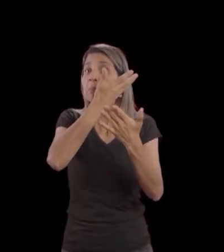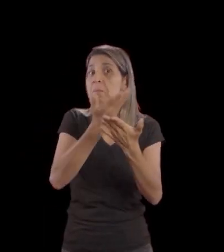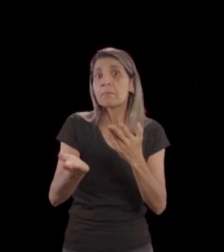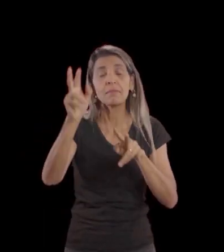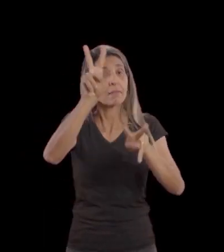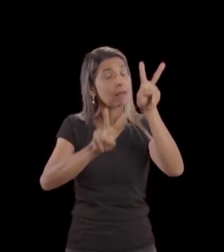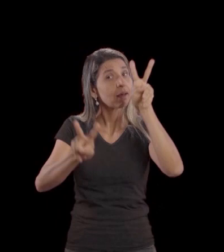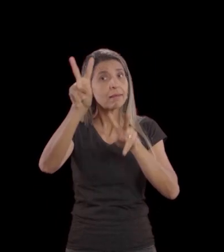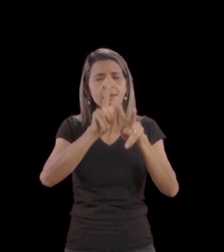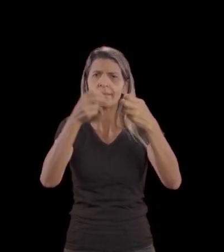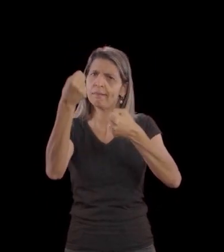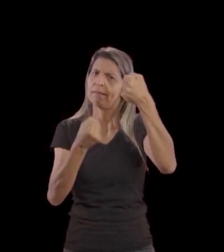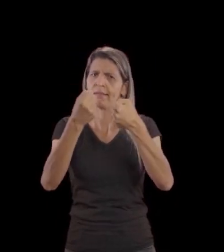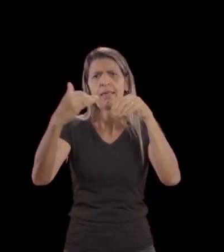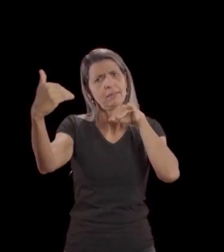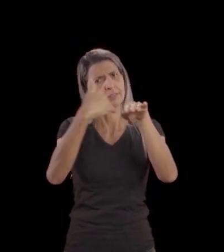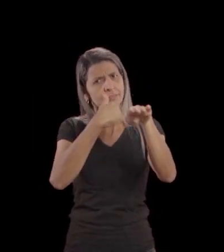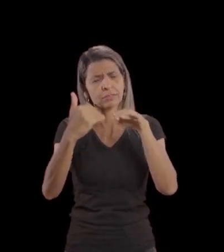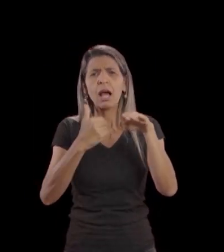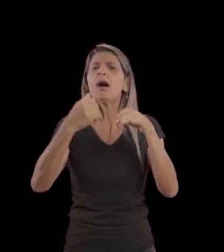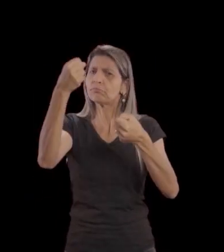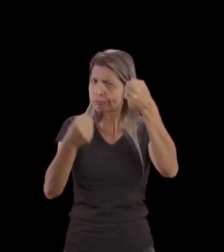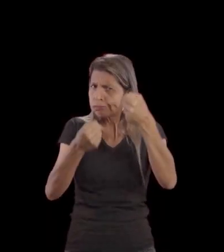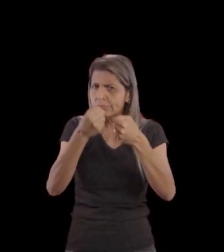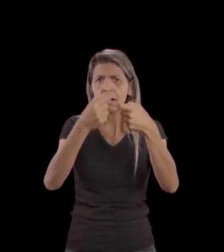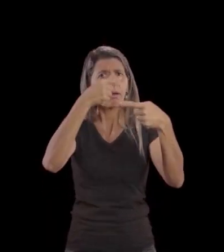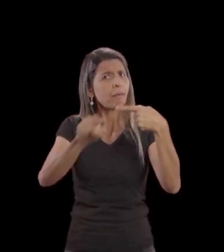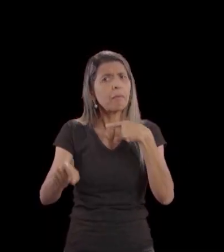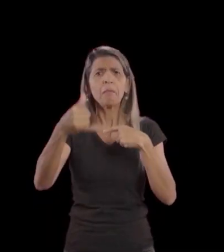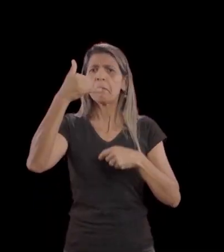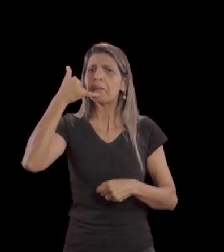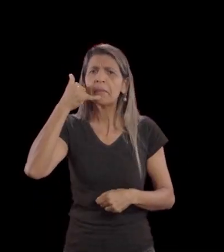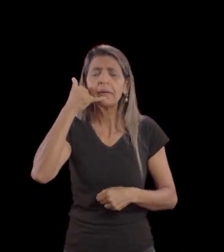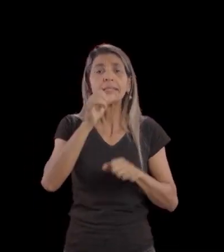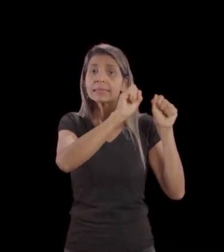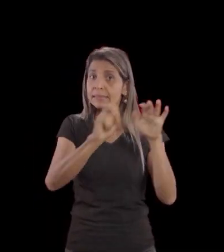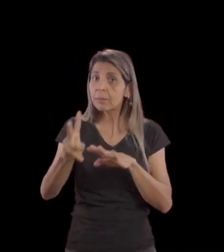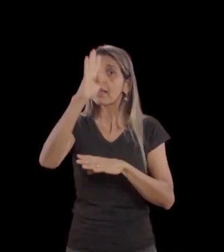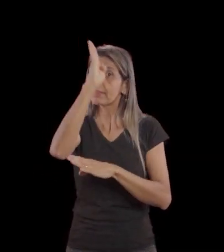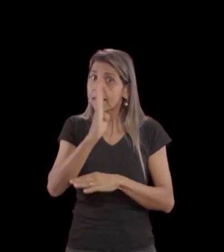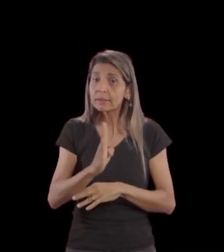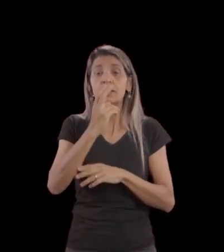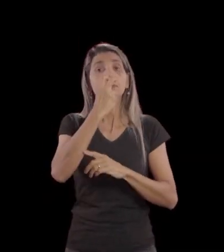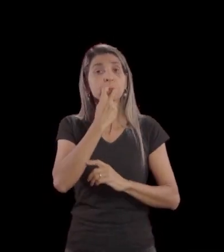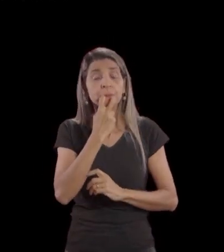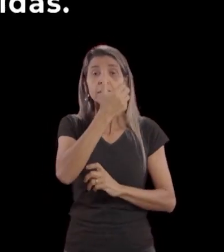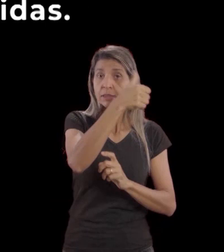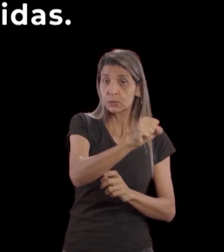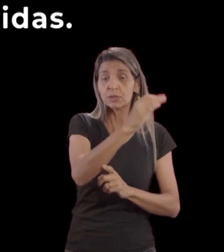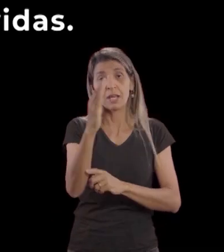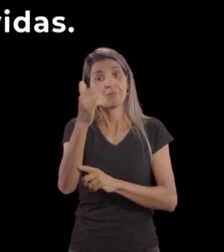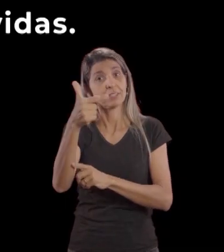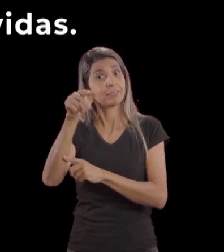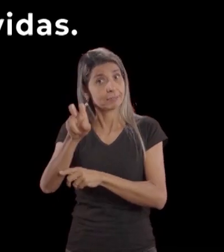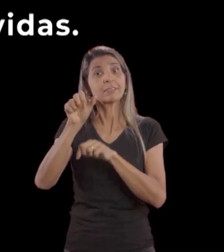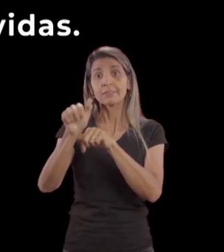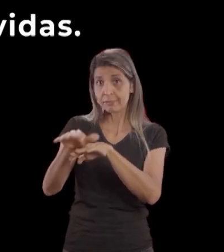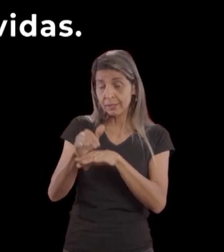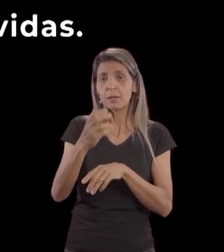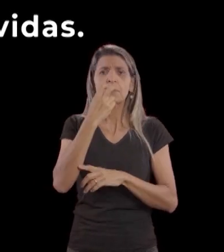Sua rede social, você perde a atenção do trânsito. Se dirigir, não use o seu celular. Semana Nacional de Trânsito,